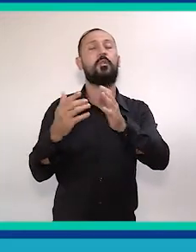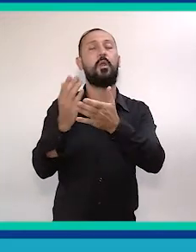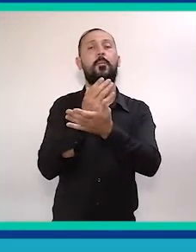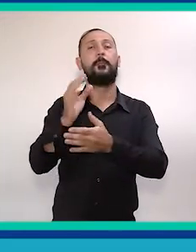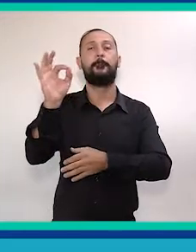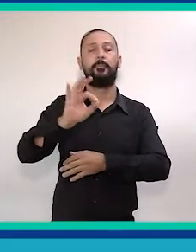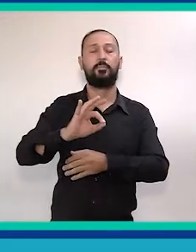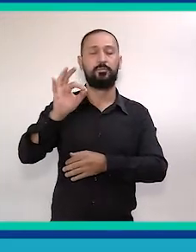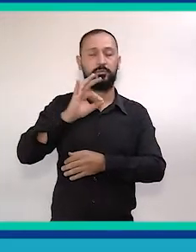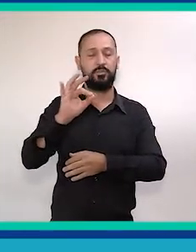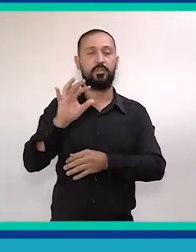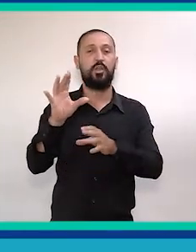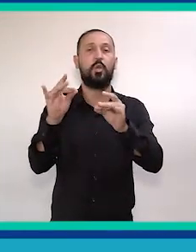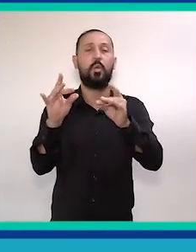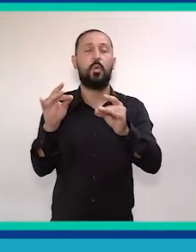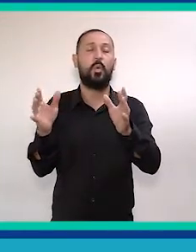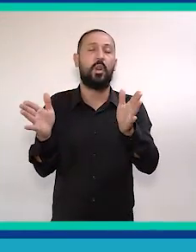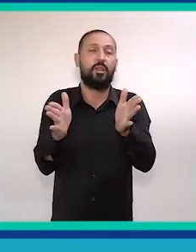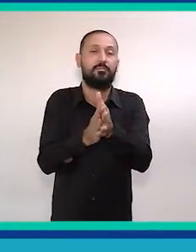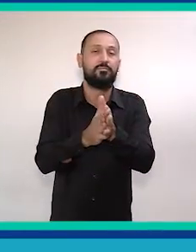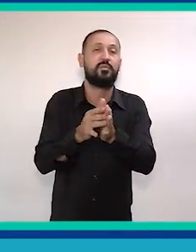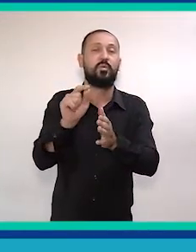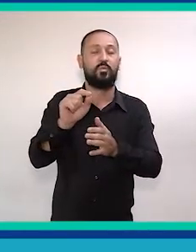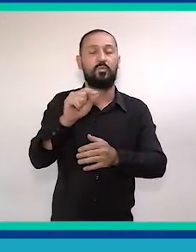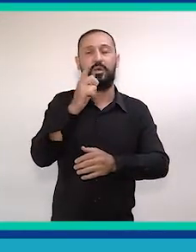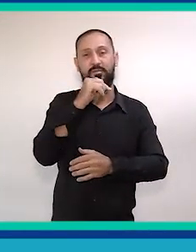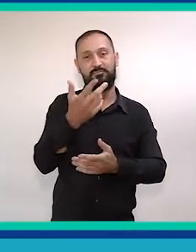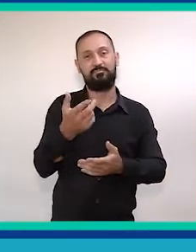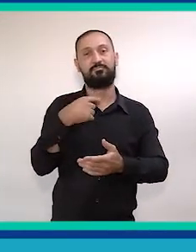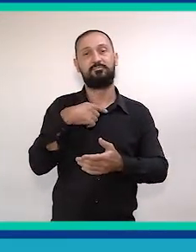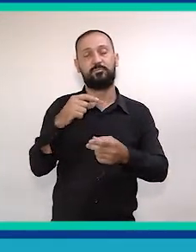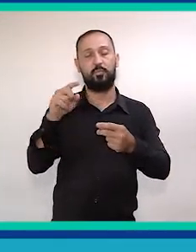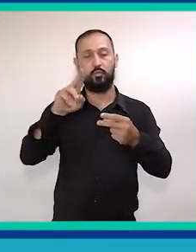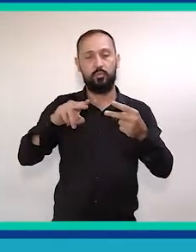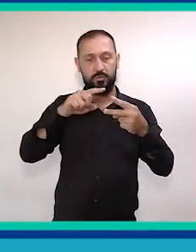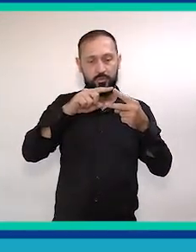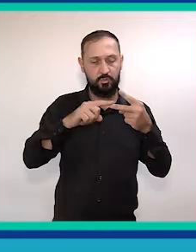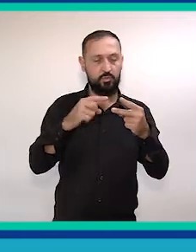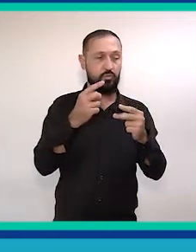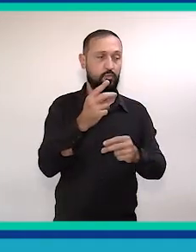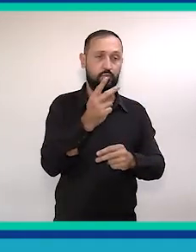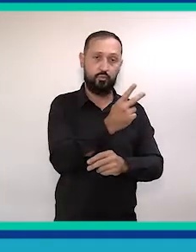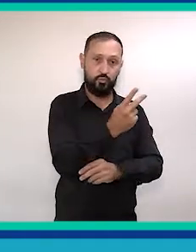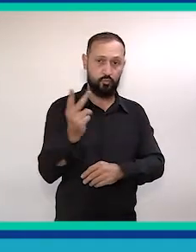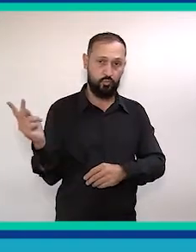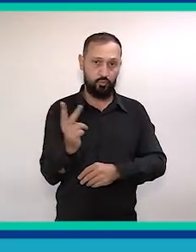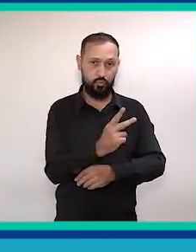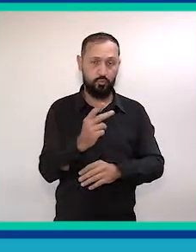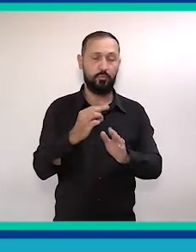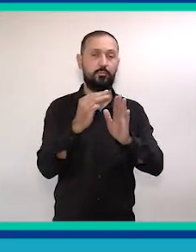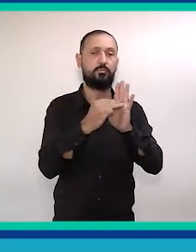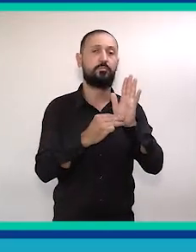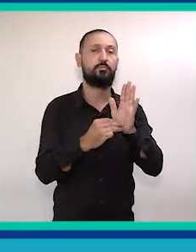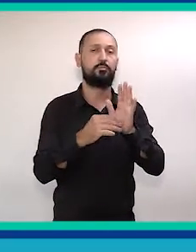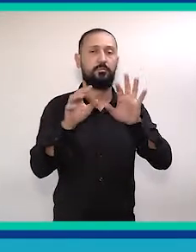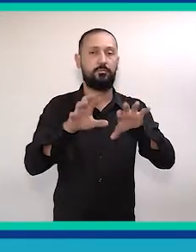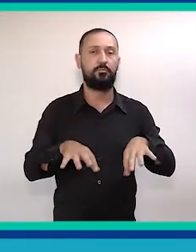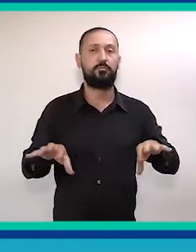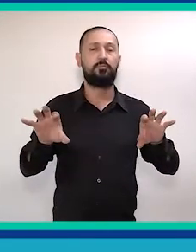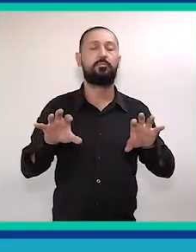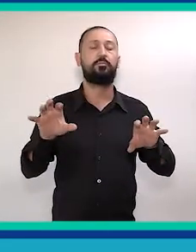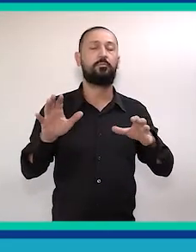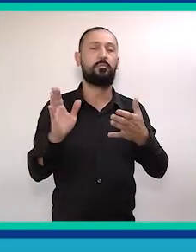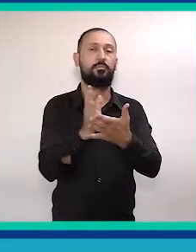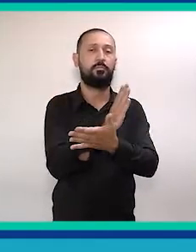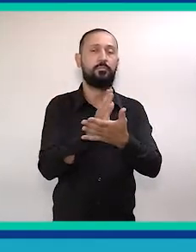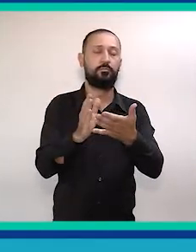ela apresentar algum grau de hidrofobicidade. Então, casando essas duas metodologias, tanto de